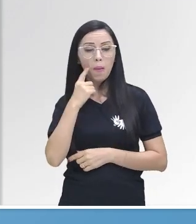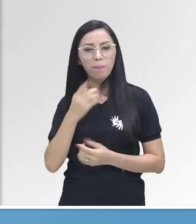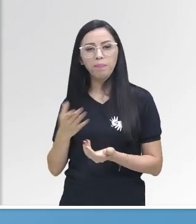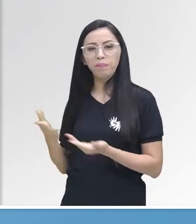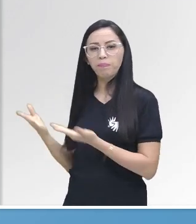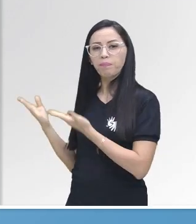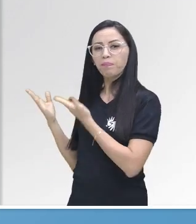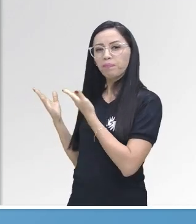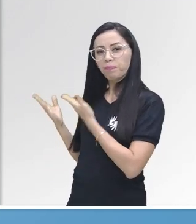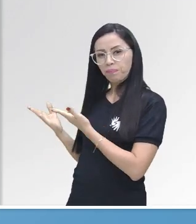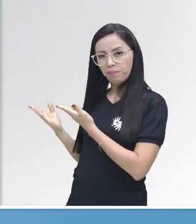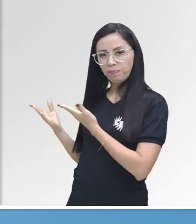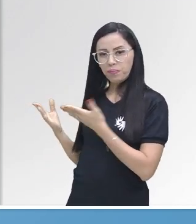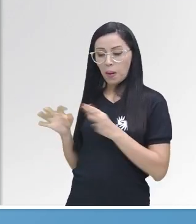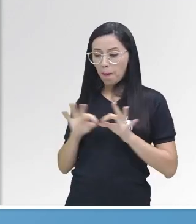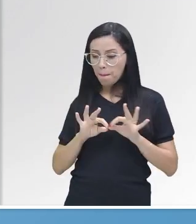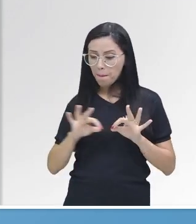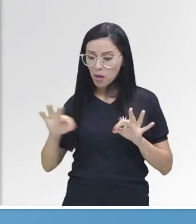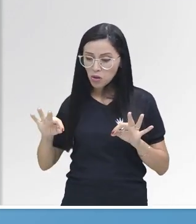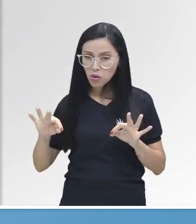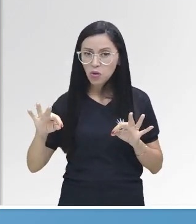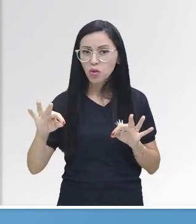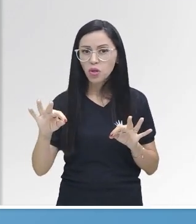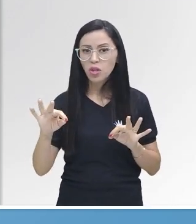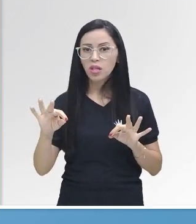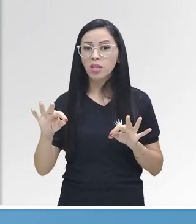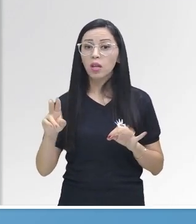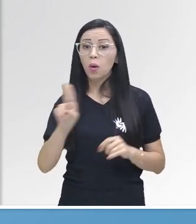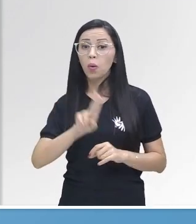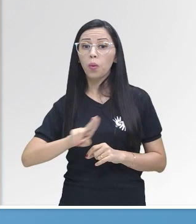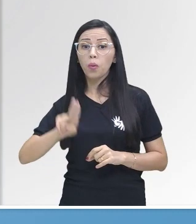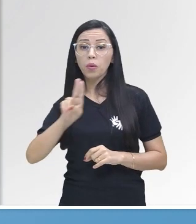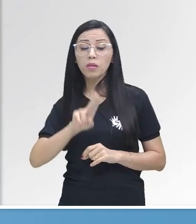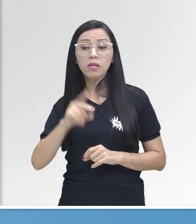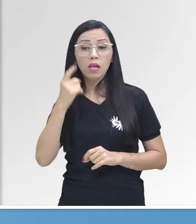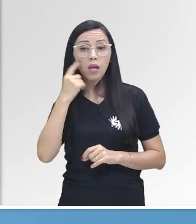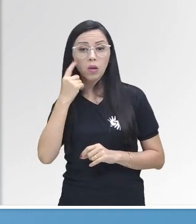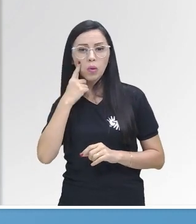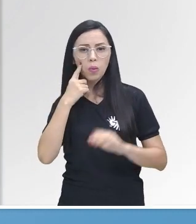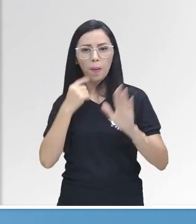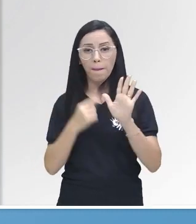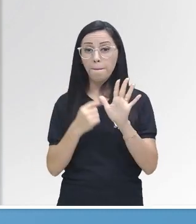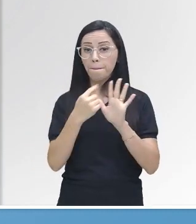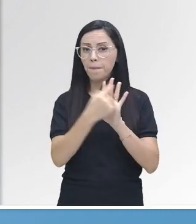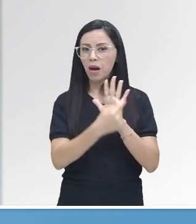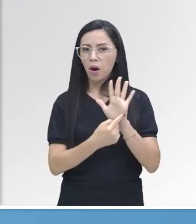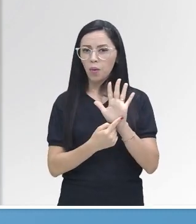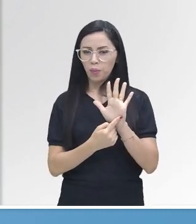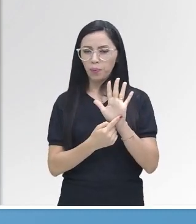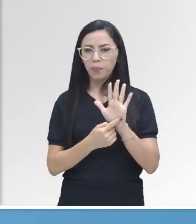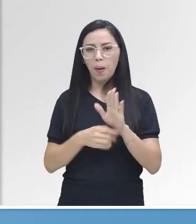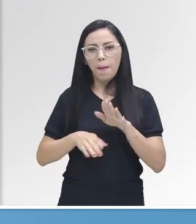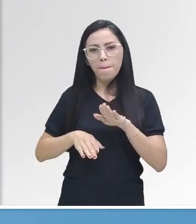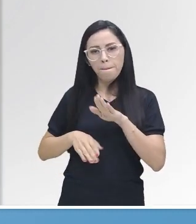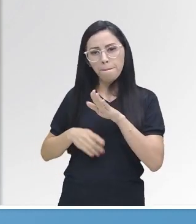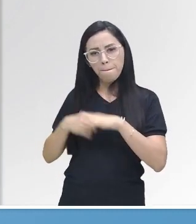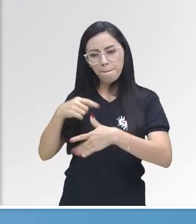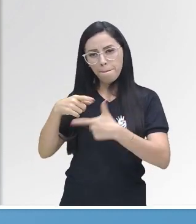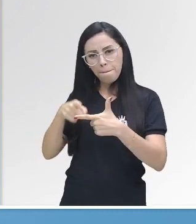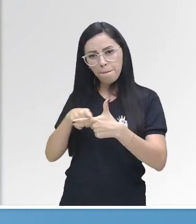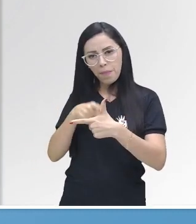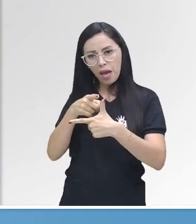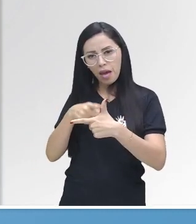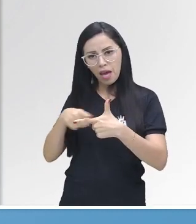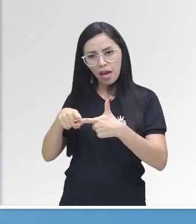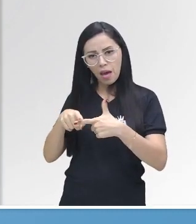comprimento não convencionais. Observem o palmo, o pé, os passos e polegadas.